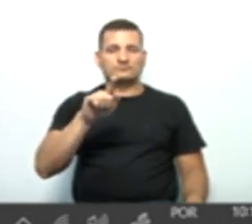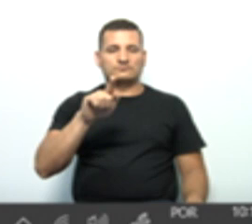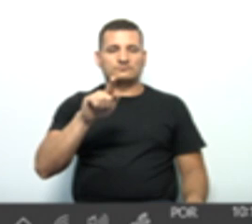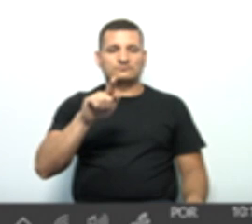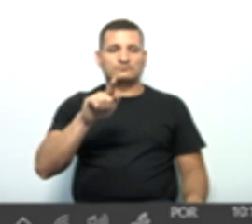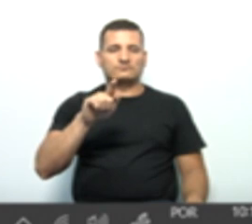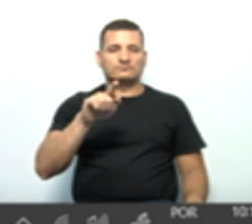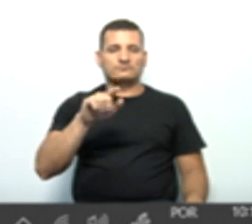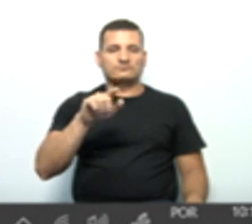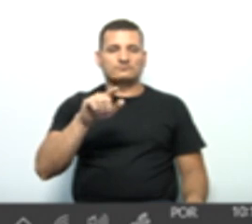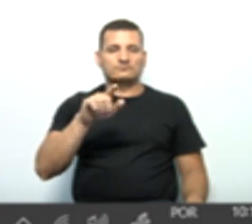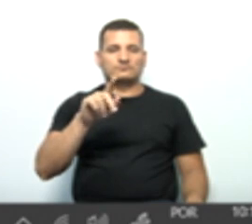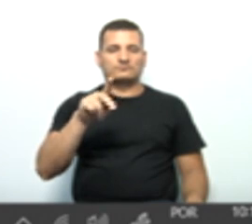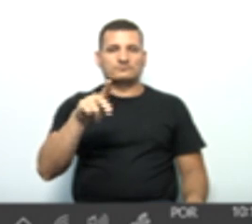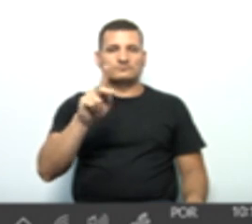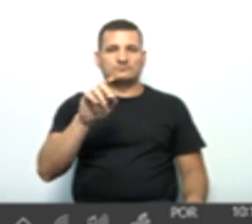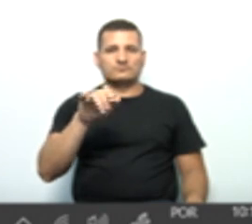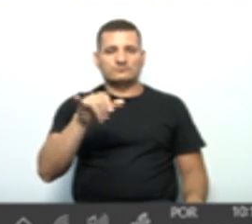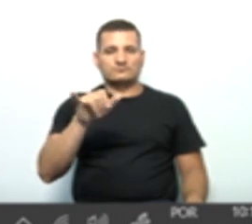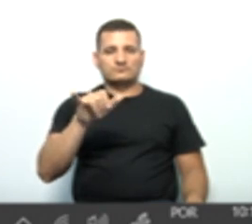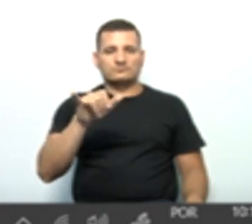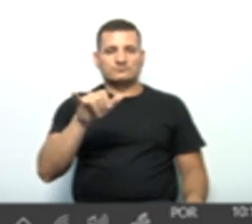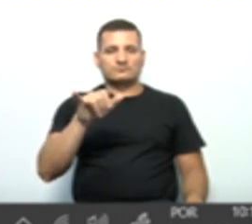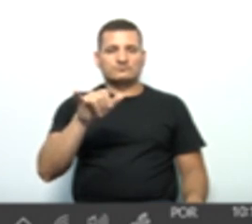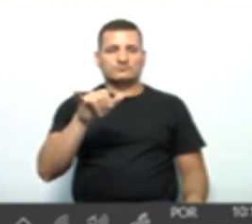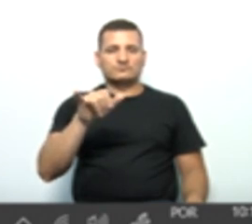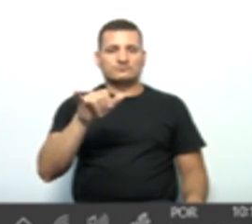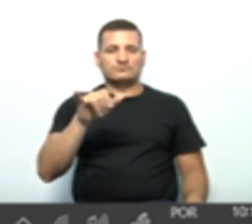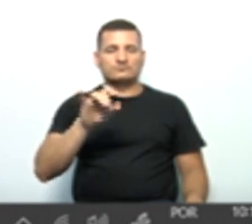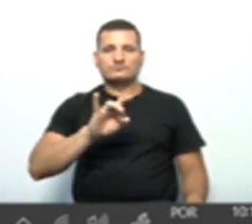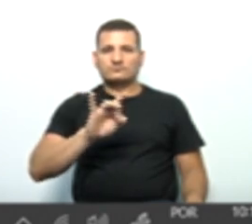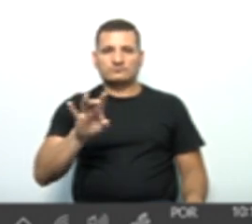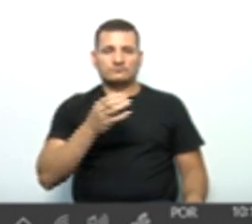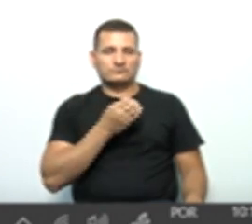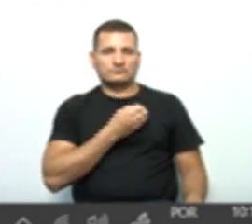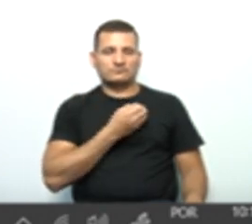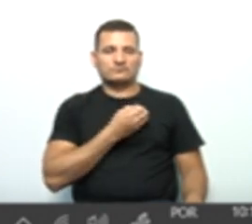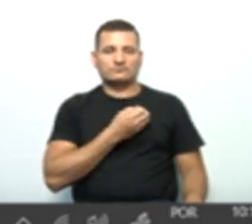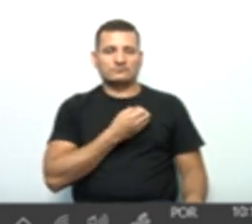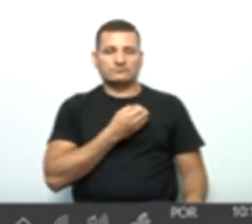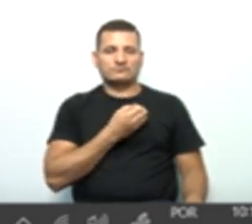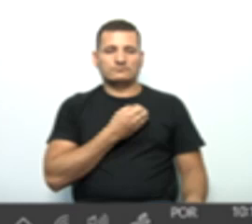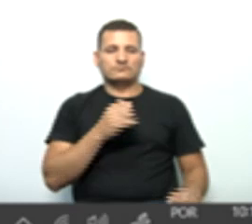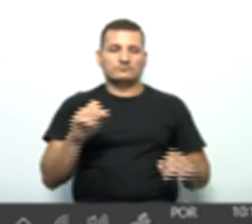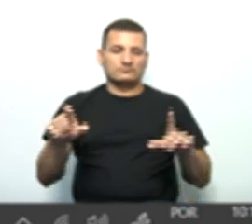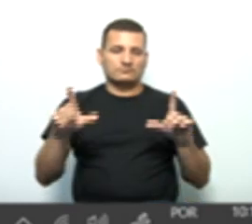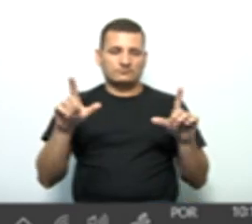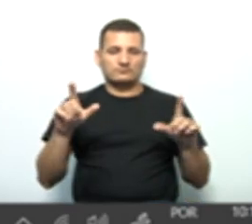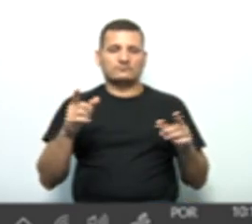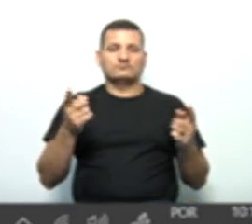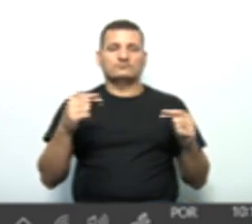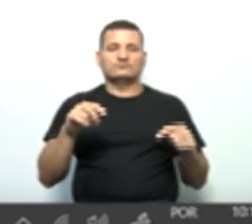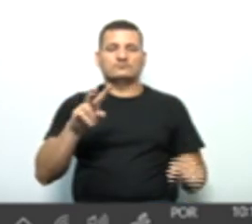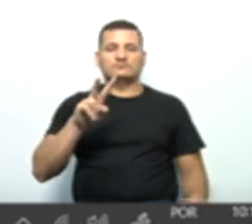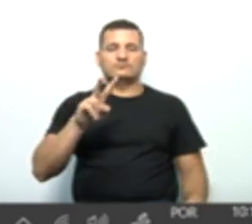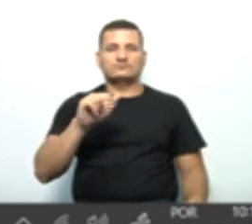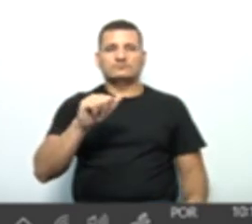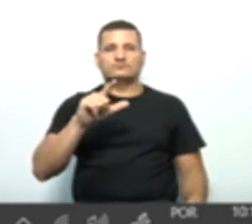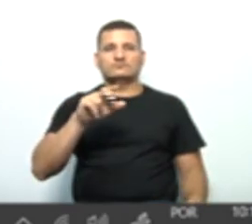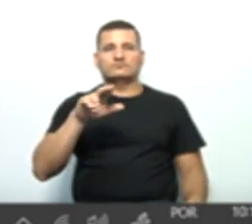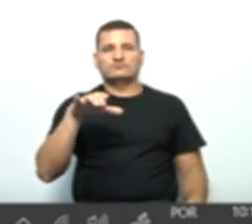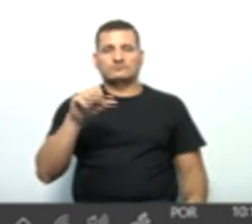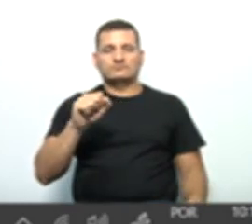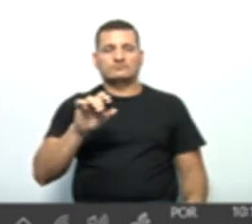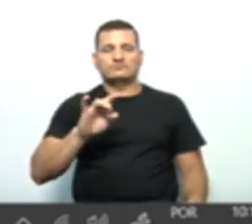mostra, o get, né, o Kate, né, ele mostra só os valores das chaves, aqui só os valores e aqui só